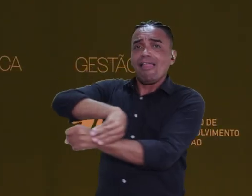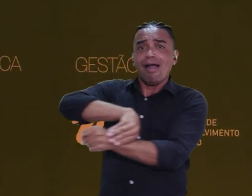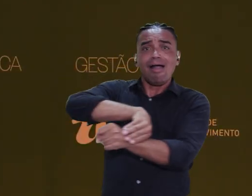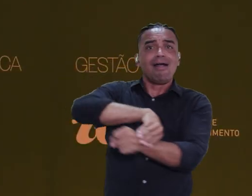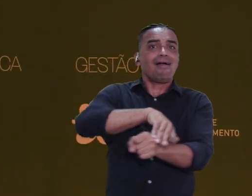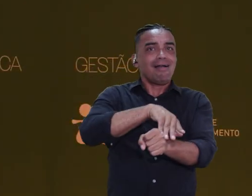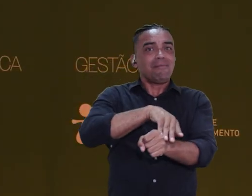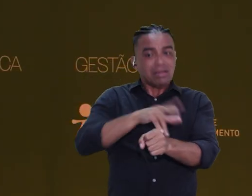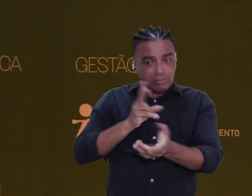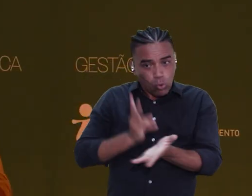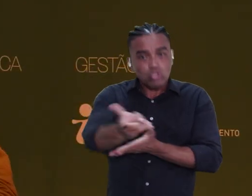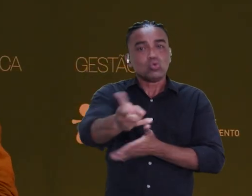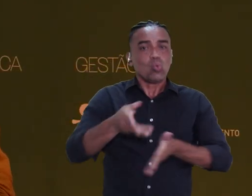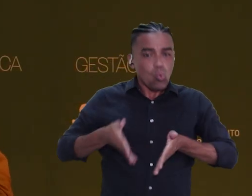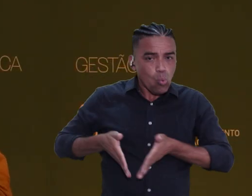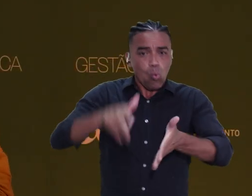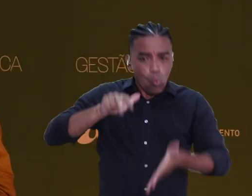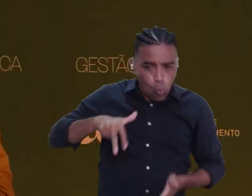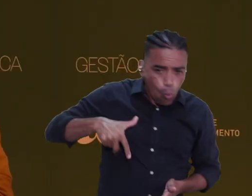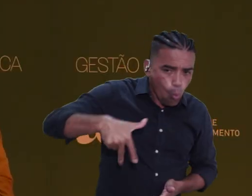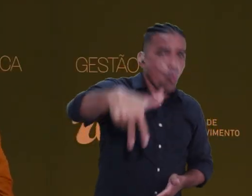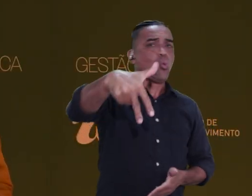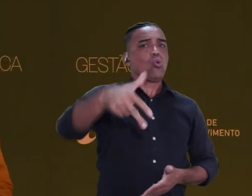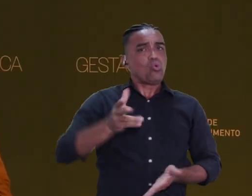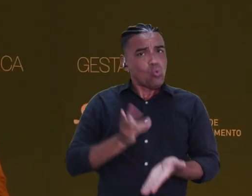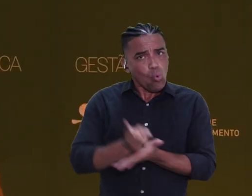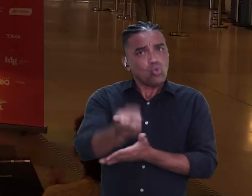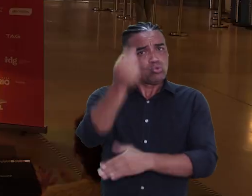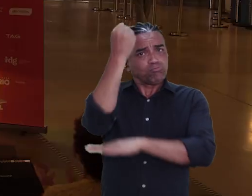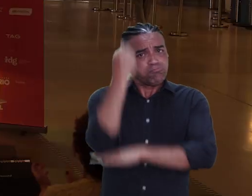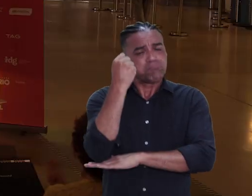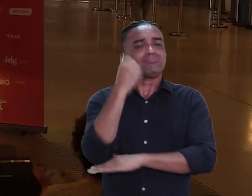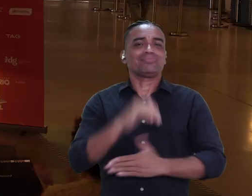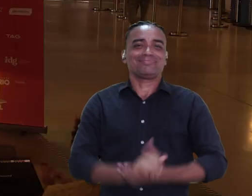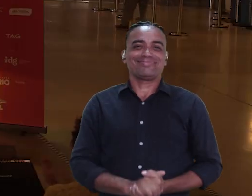mas siga no caminho. Eu acho que é isso.